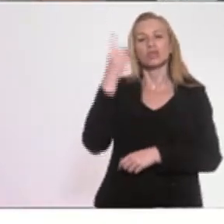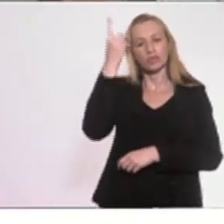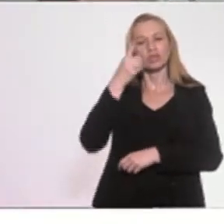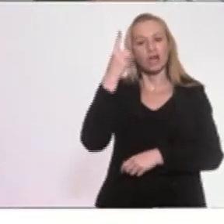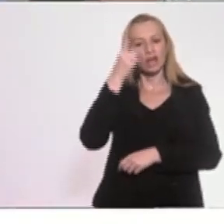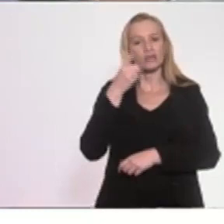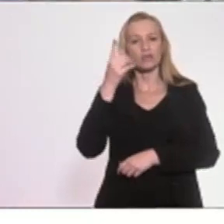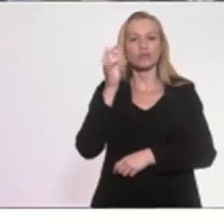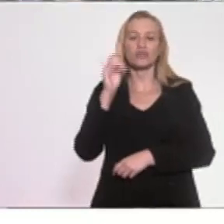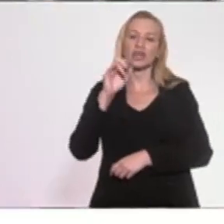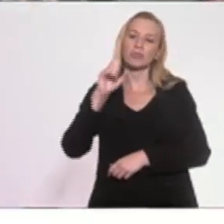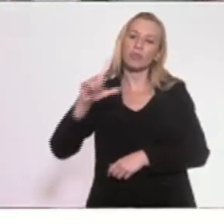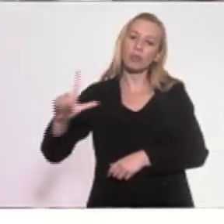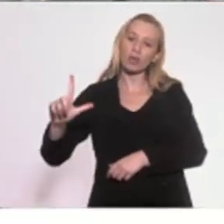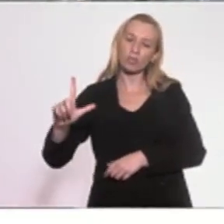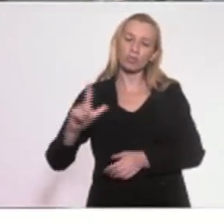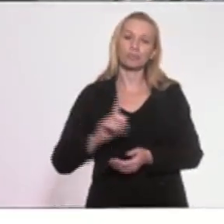Obel,